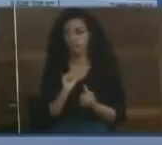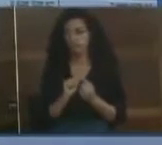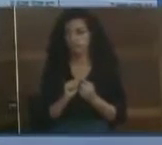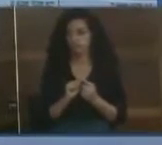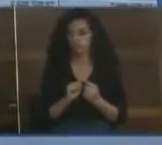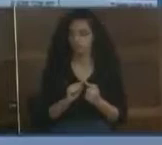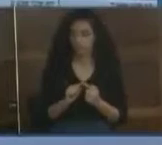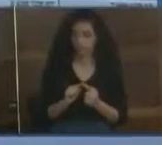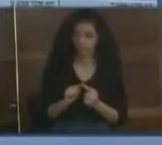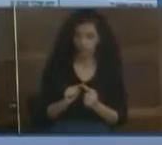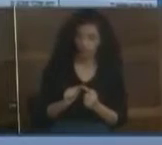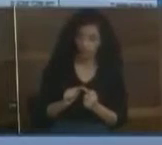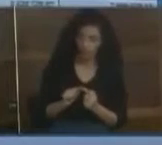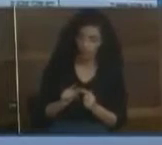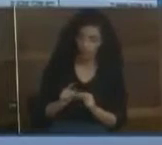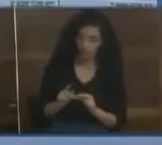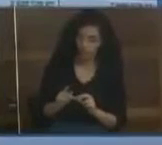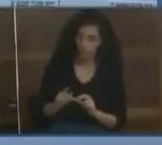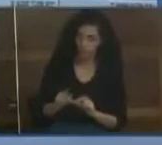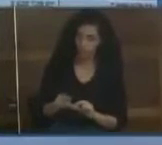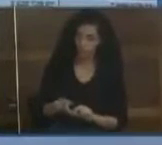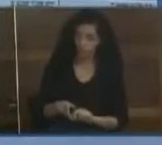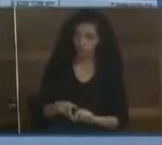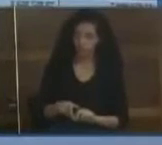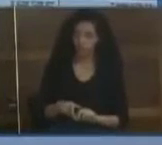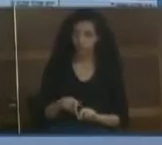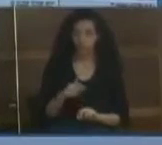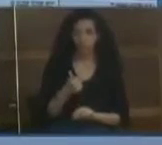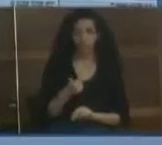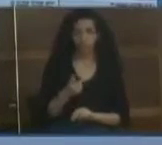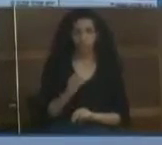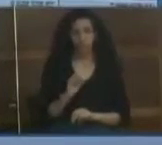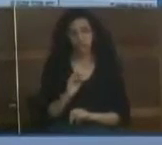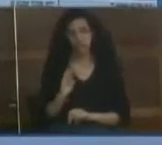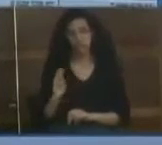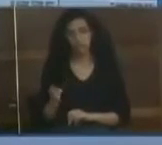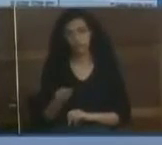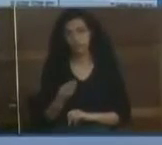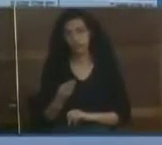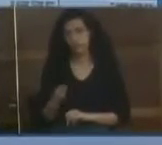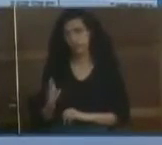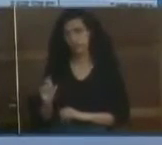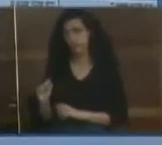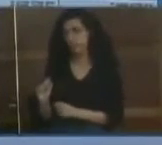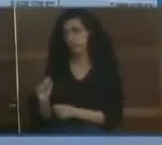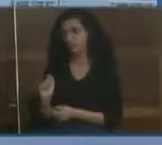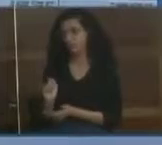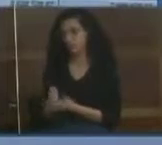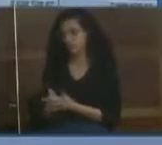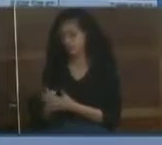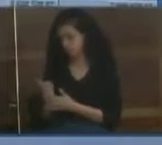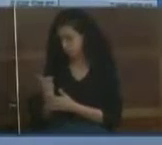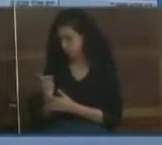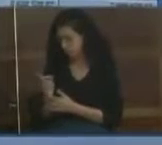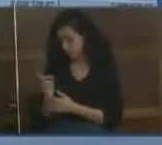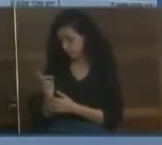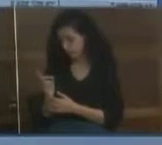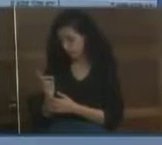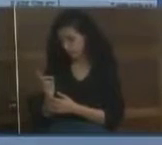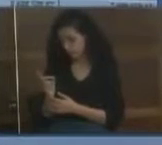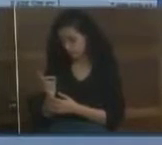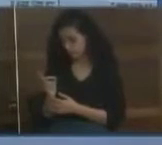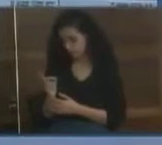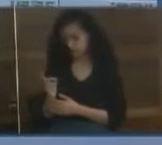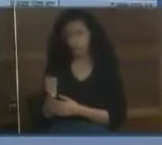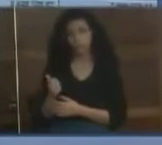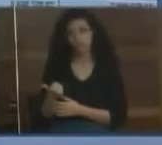despesa empenhada até o 3º quadrimestre de 200 milhões 297.000 reais despesas liquidadas até o